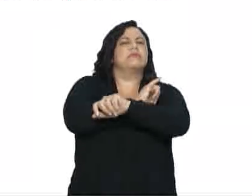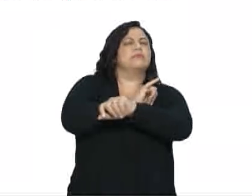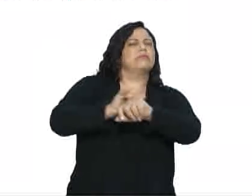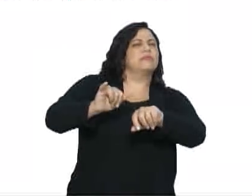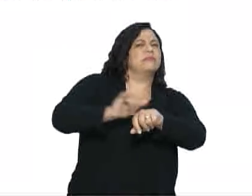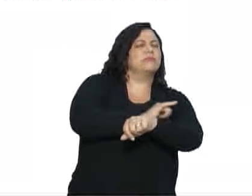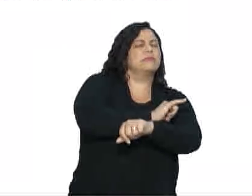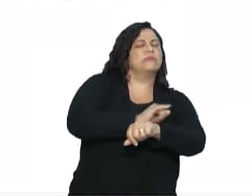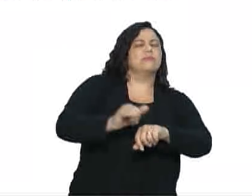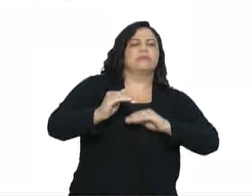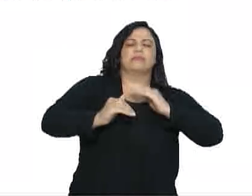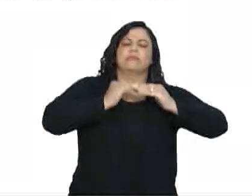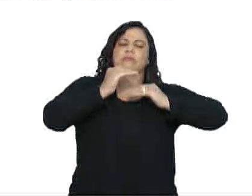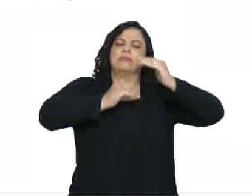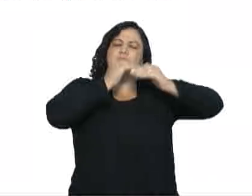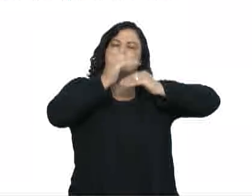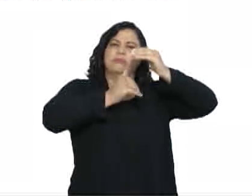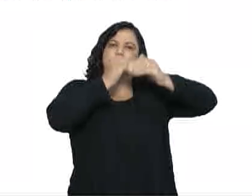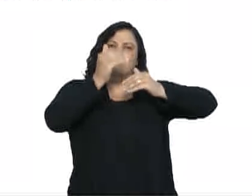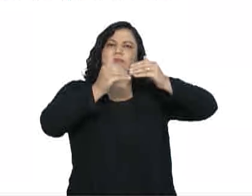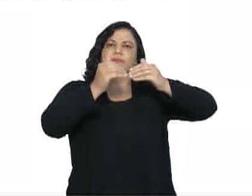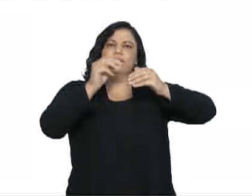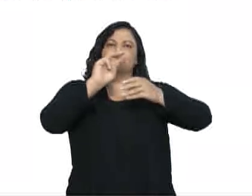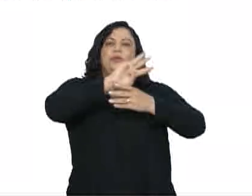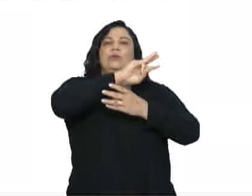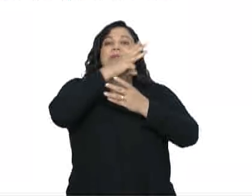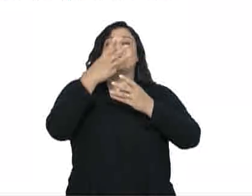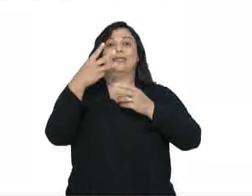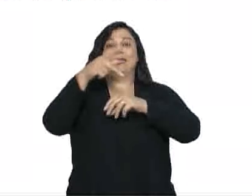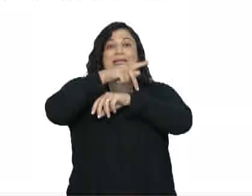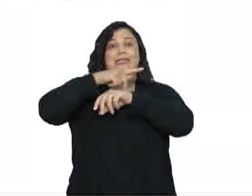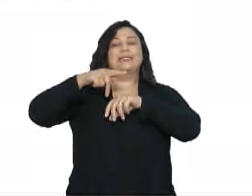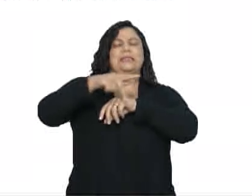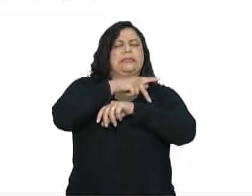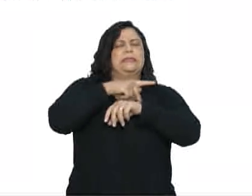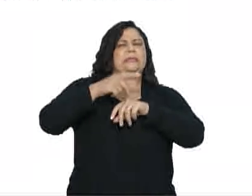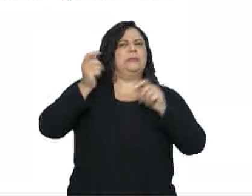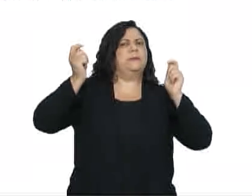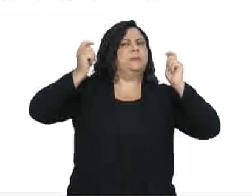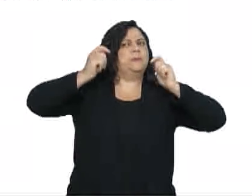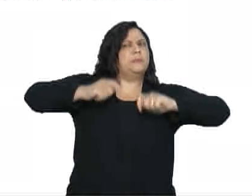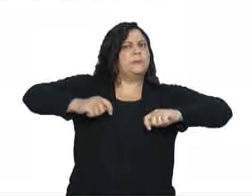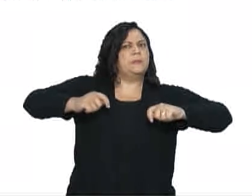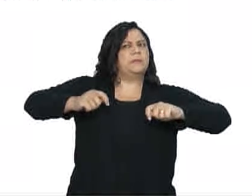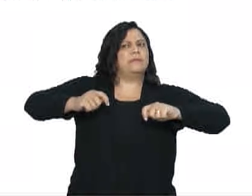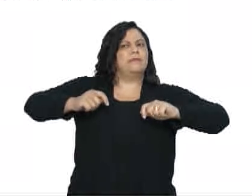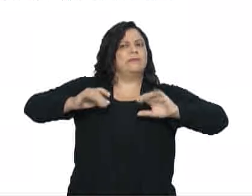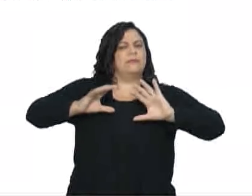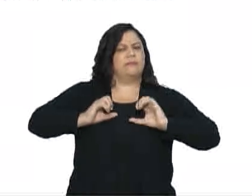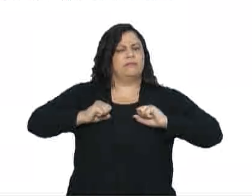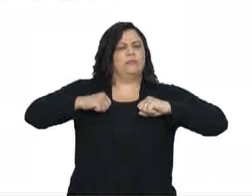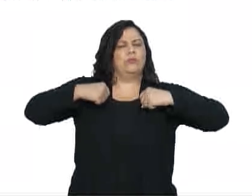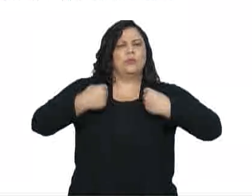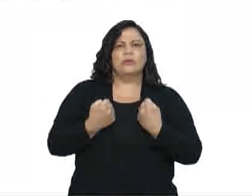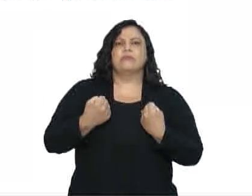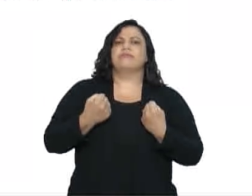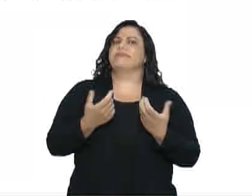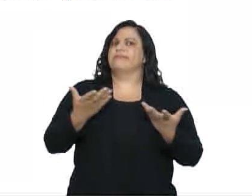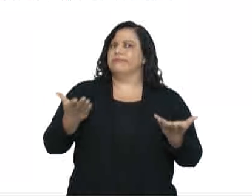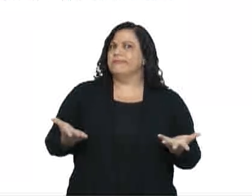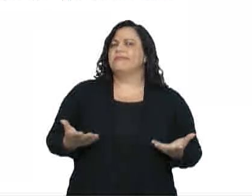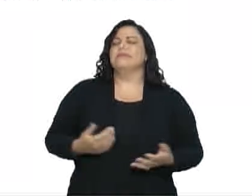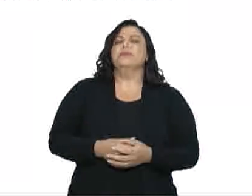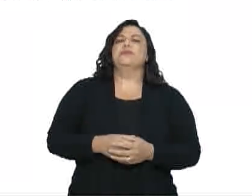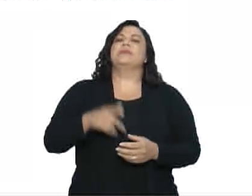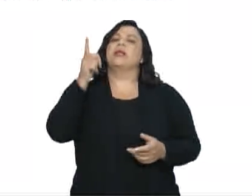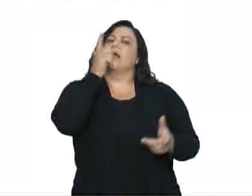desenvolvimento dos tigres asiáticos pode ser considerada como um caso de sucesso. Do quê? Na conquista de melhores condições econômicas.